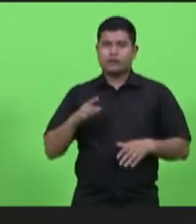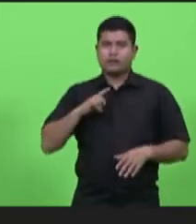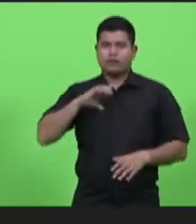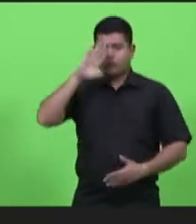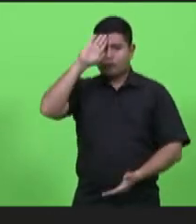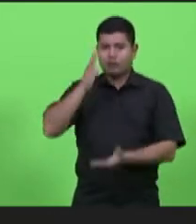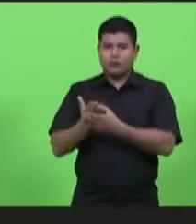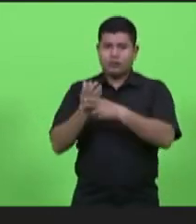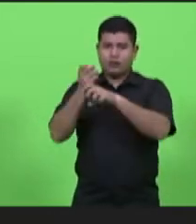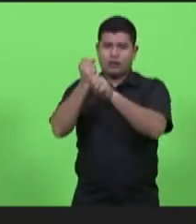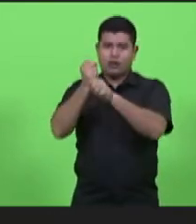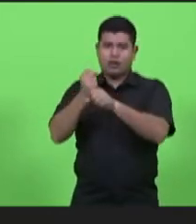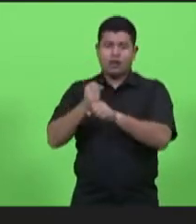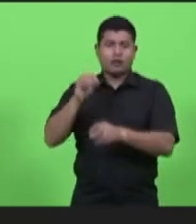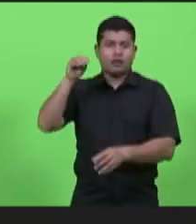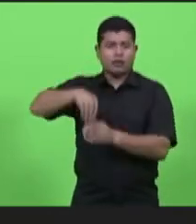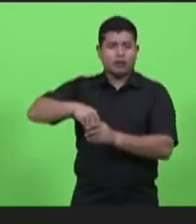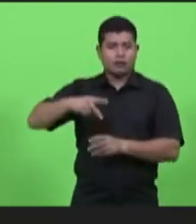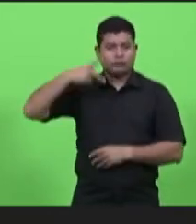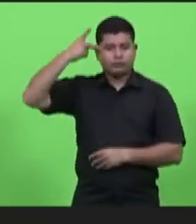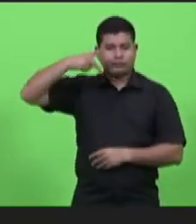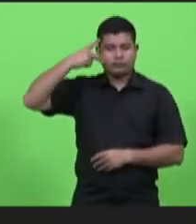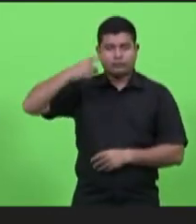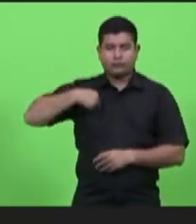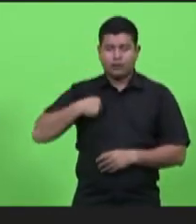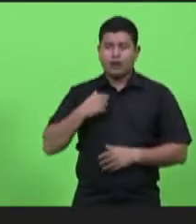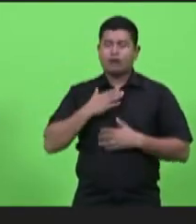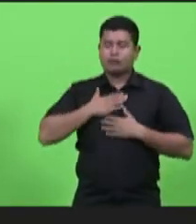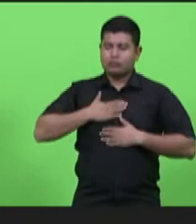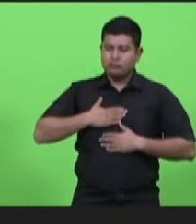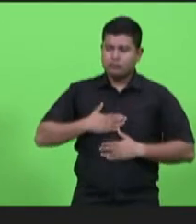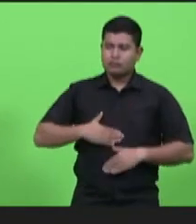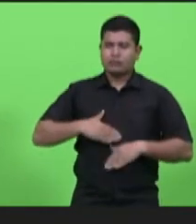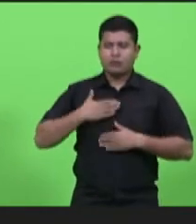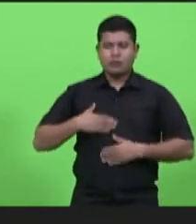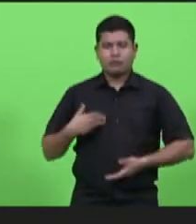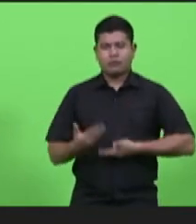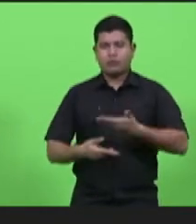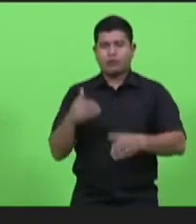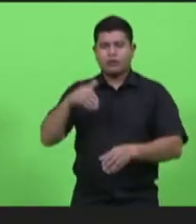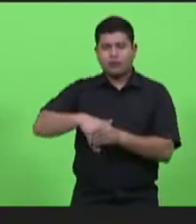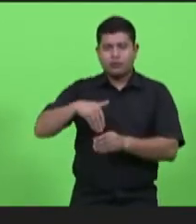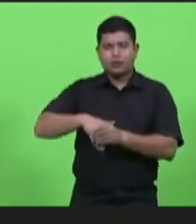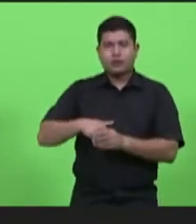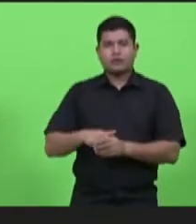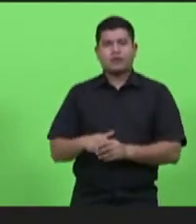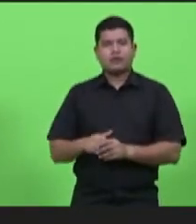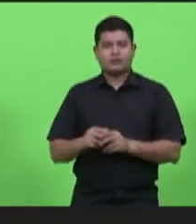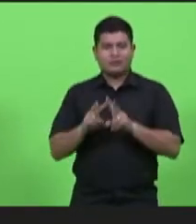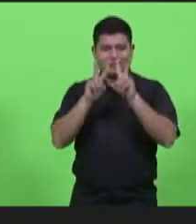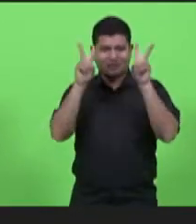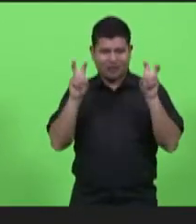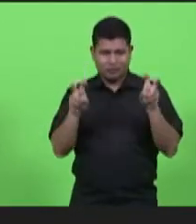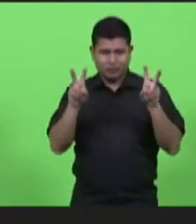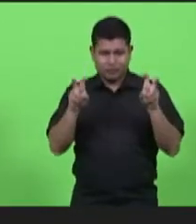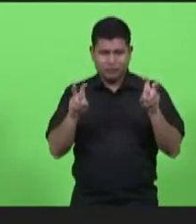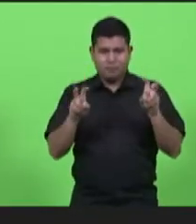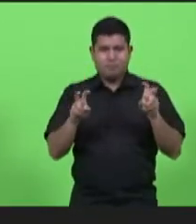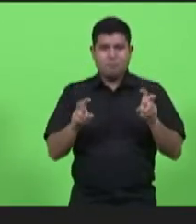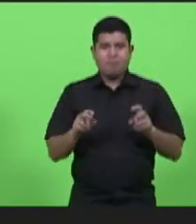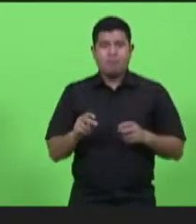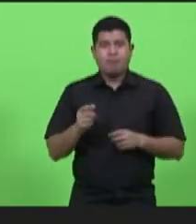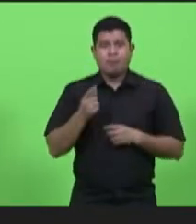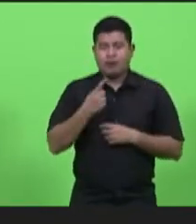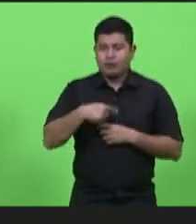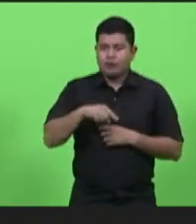parlamento catarinense. Confesso que aí eu fiquei um pouco mais tranquilo na condução e na votação da matéria. O que nós